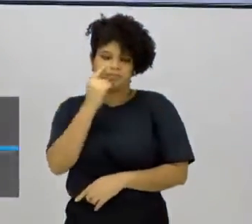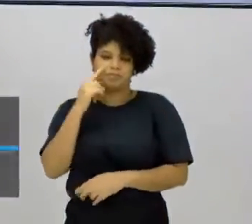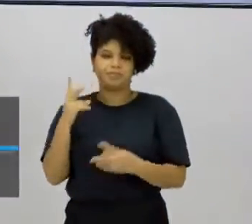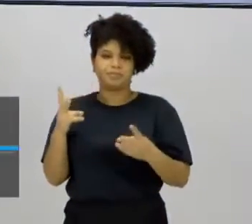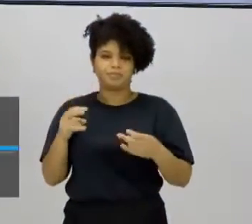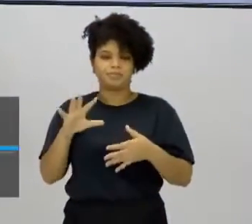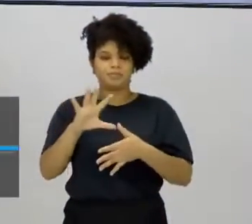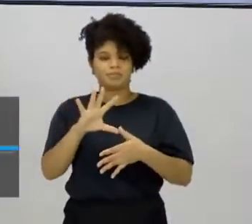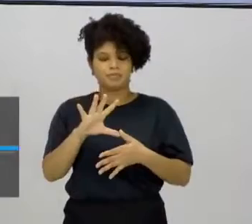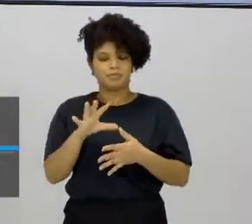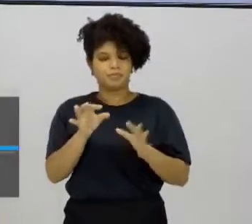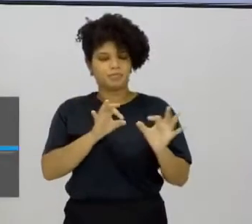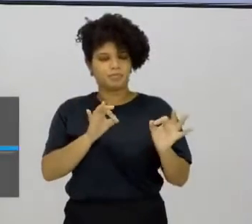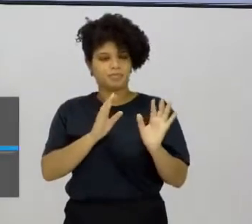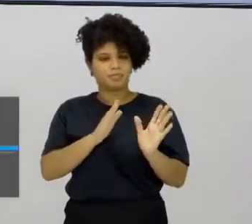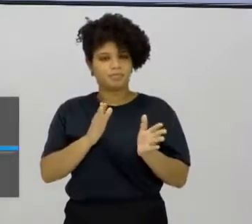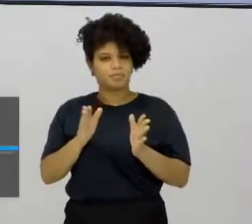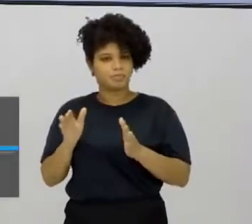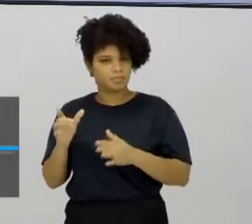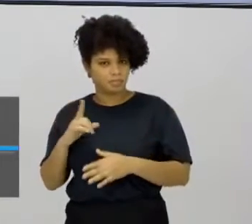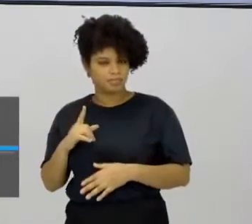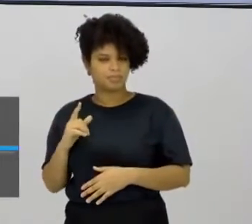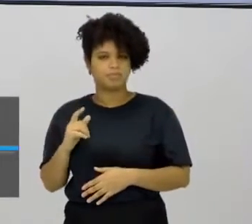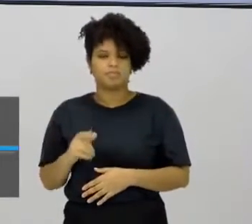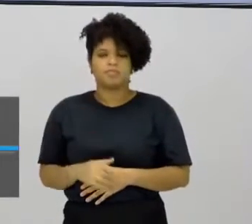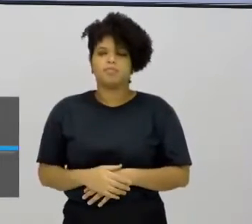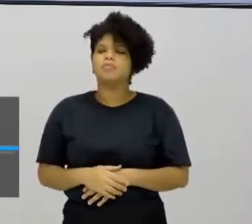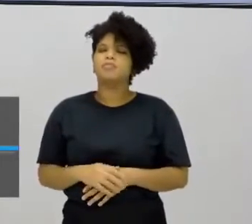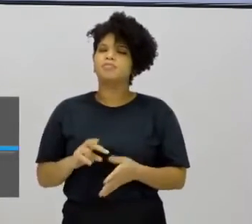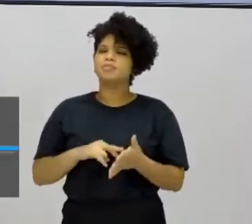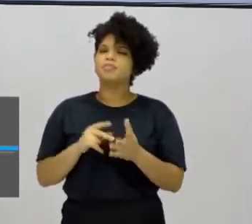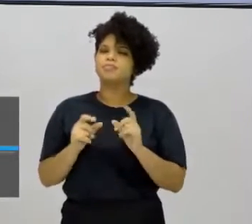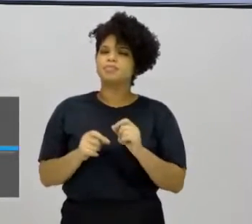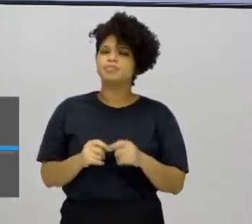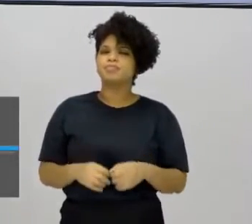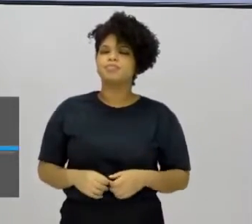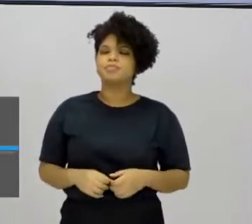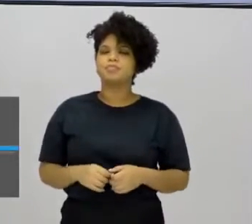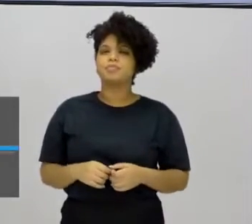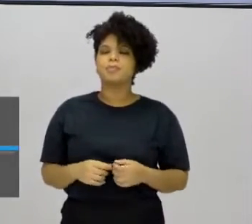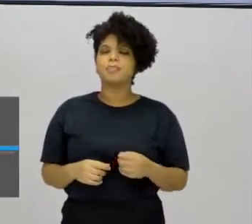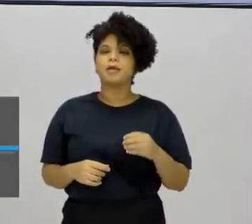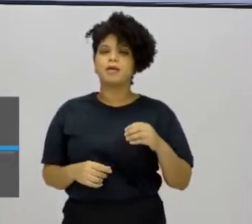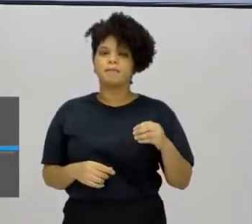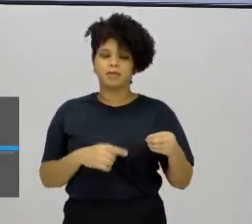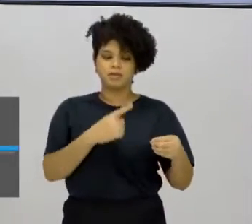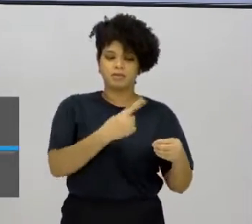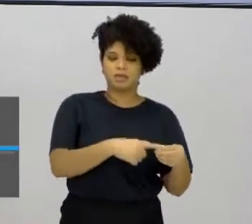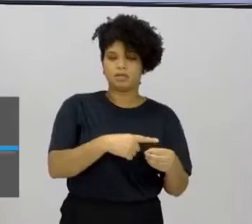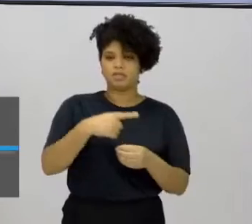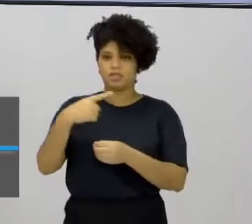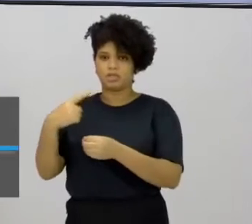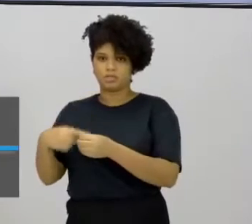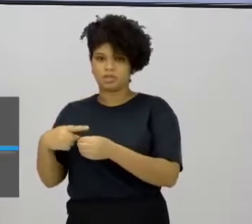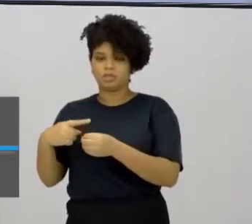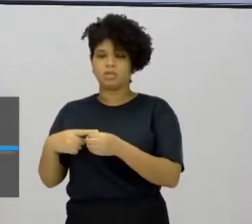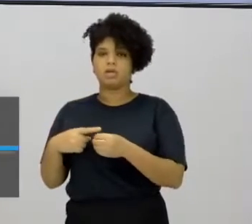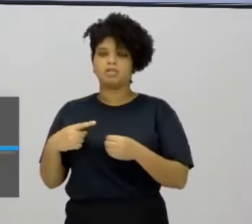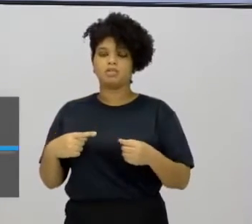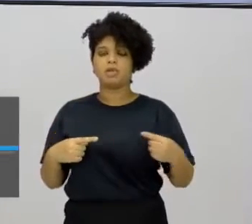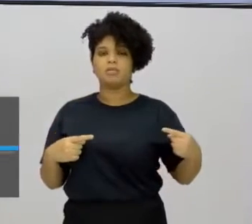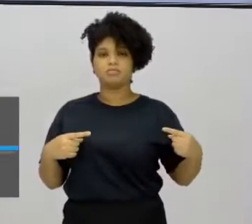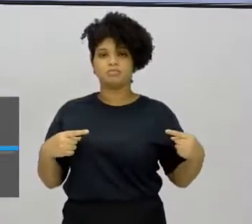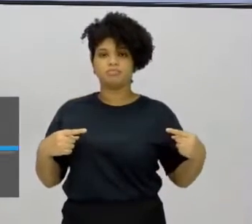né, dos arranjos populacionais. Arranjo populacional é quando duas ou mais cidades acabam tendo nessa